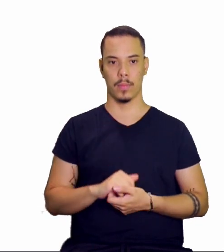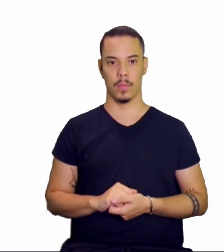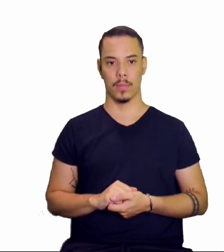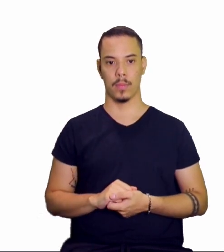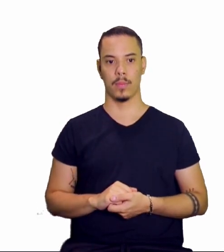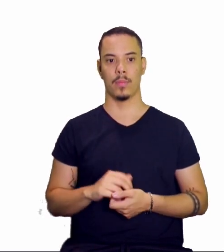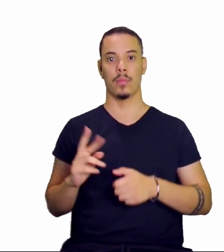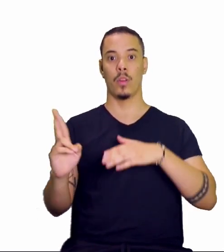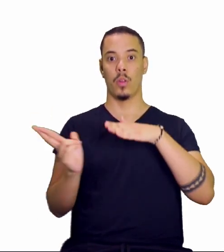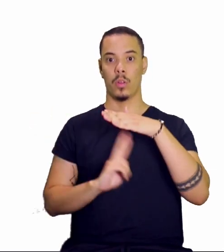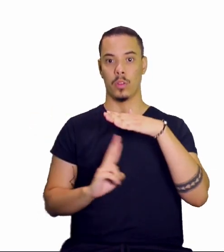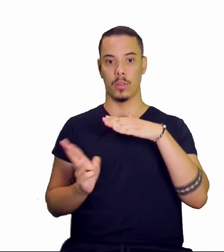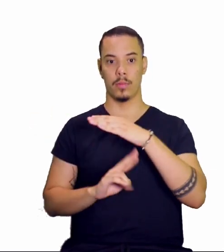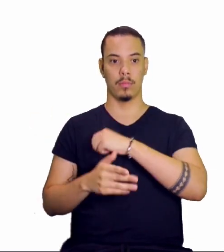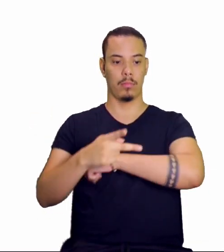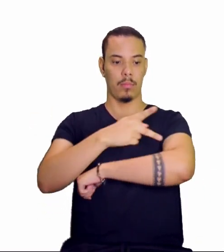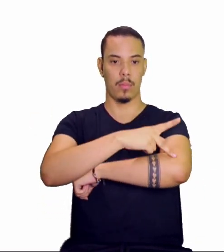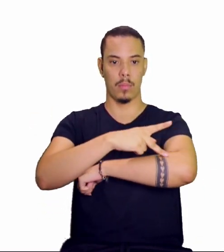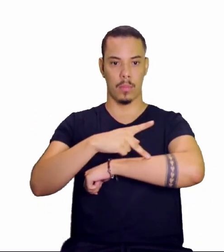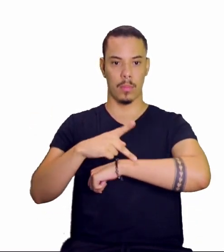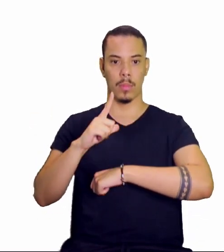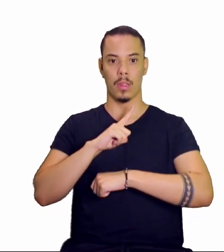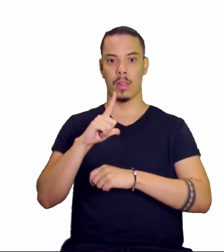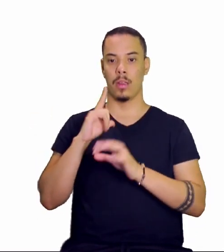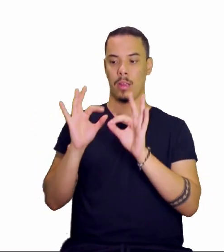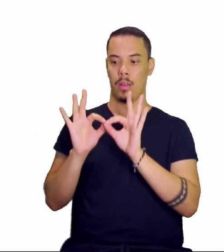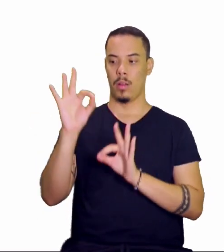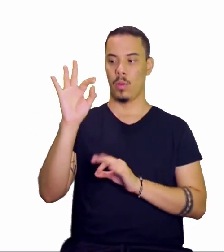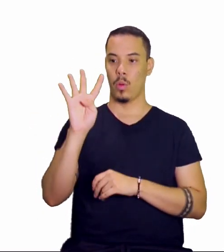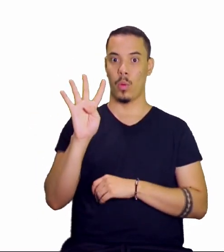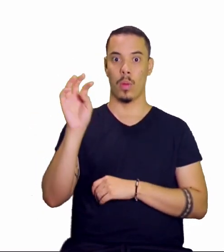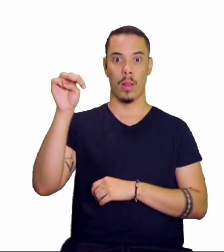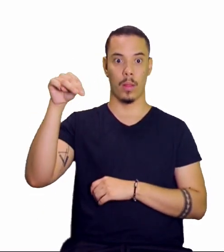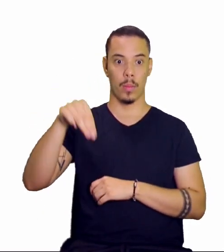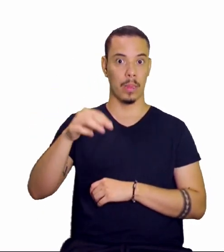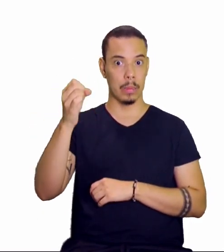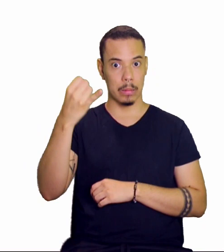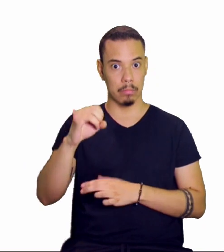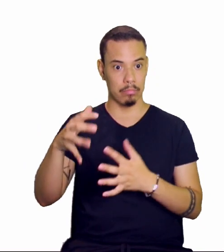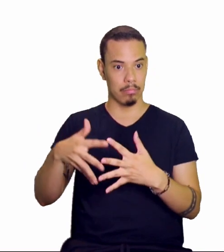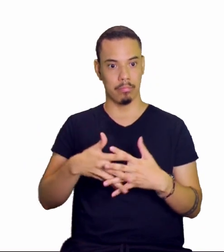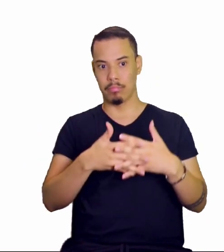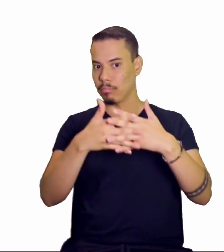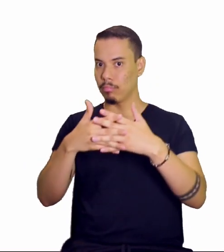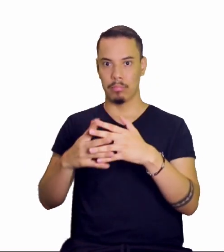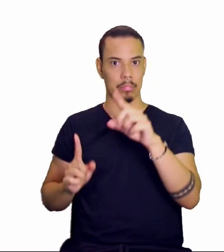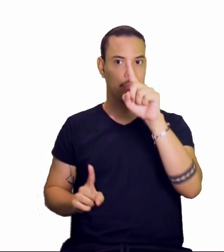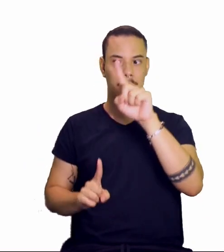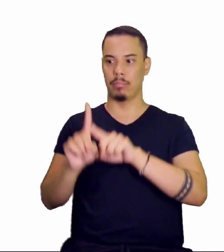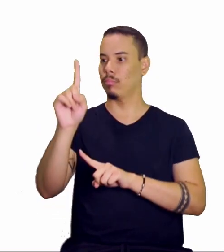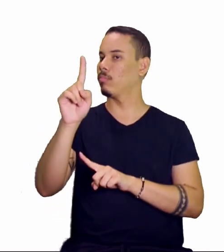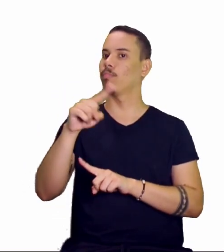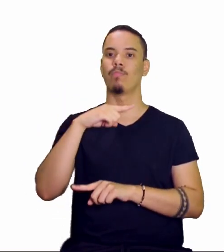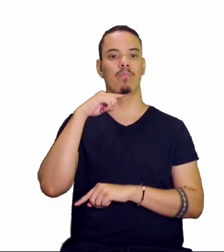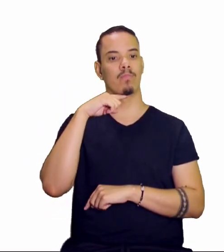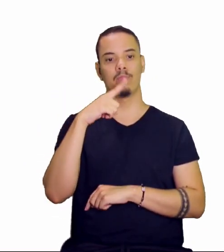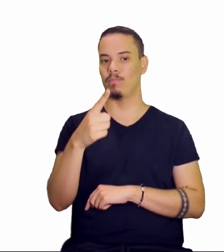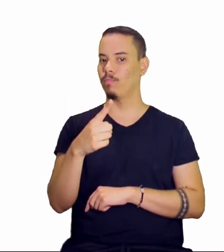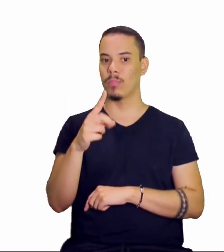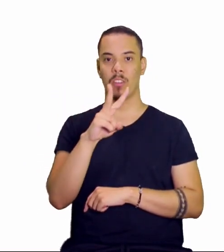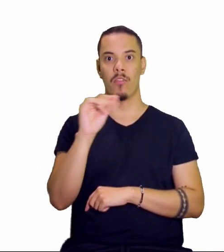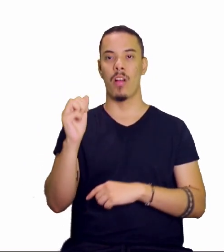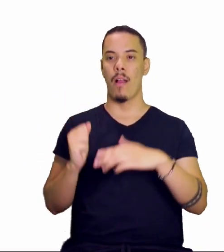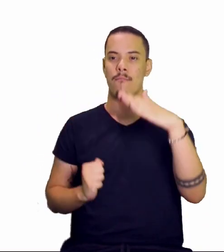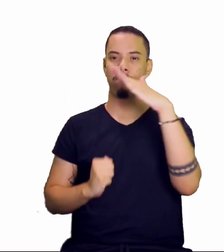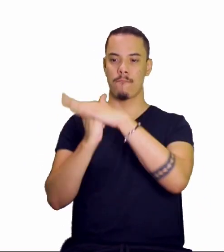em rodovia tem as placas. A altura ali, ó, 4 metros. Então, se o caminhão tem mais de 4 metros de carga, ele não pode passar ali. Não pode passar. Porque ele vai bater